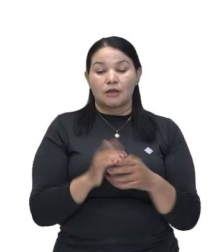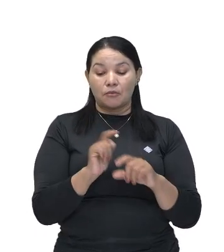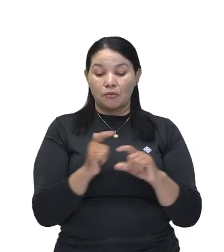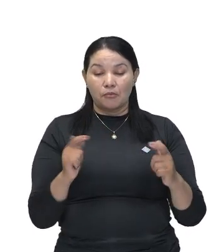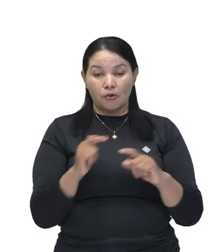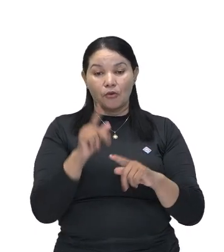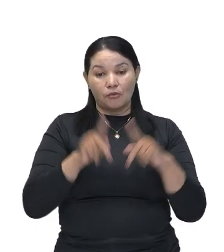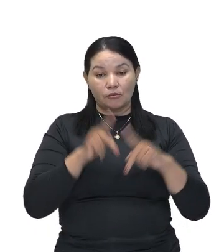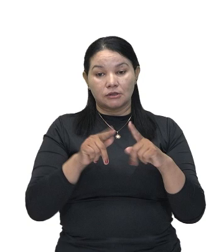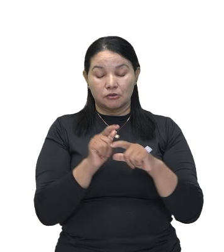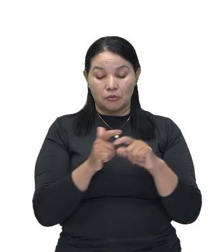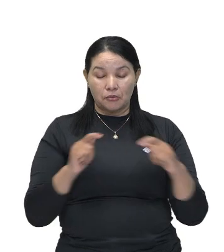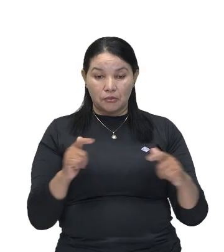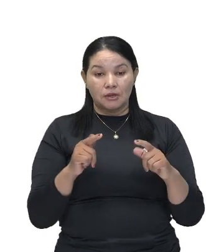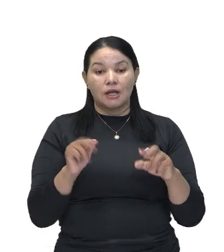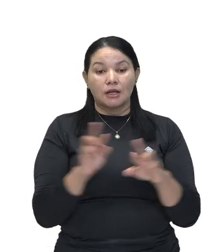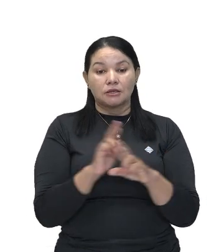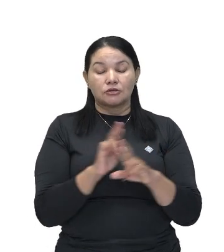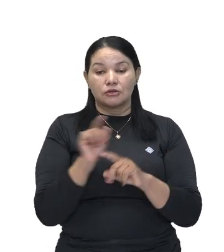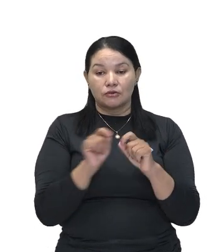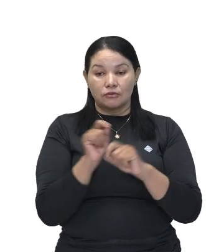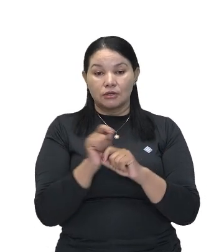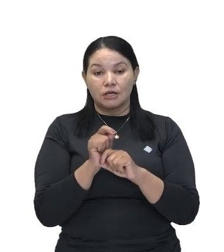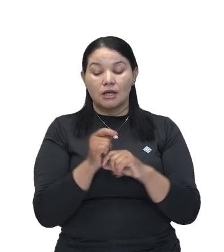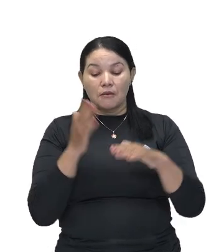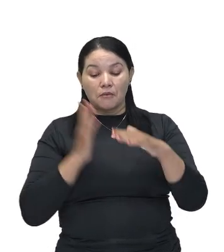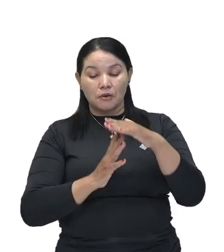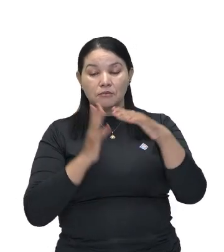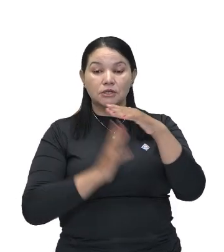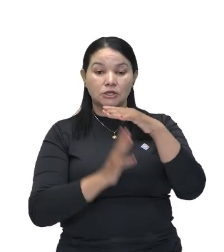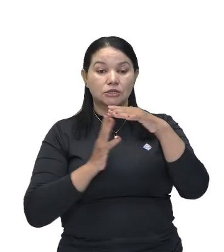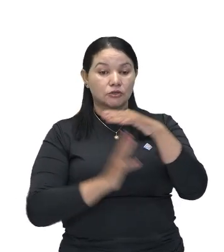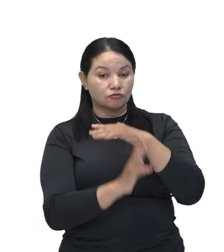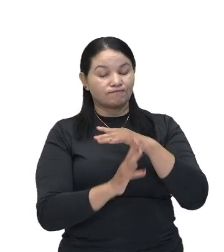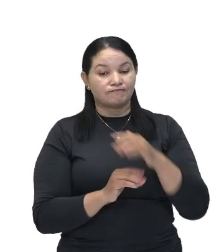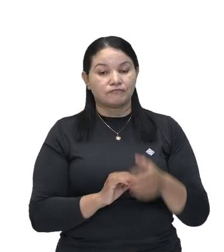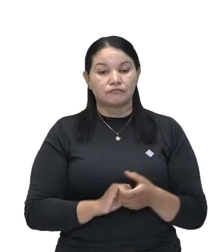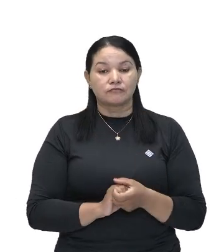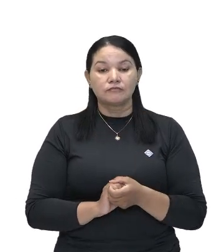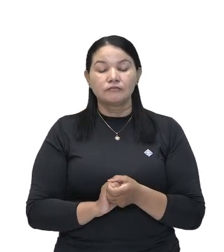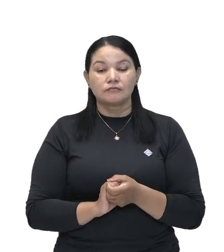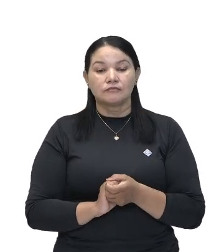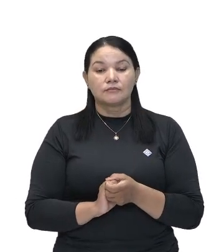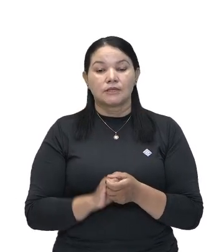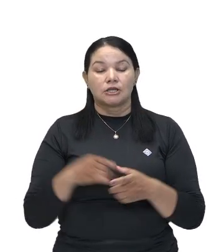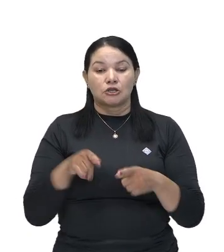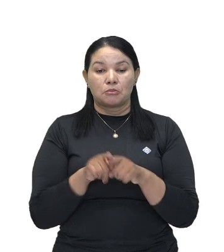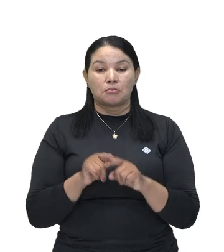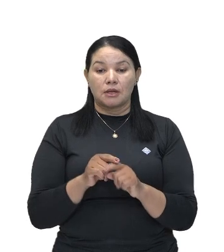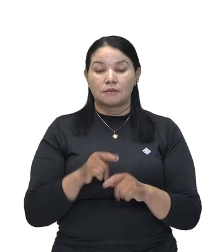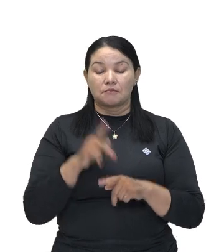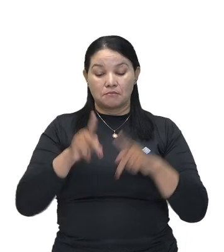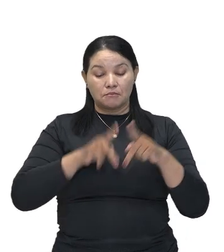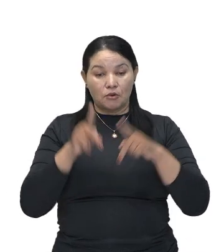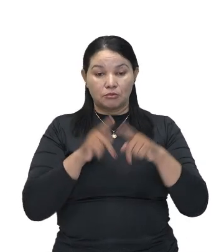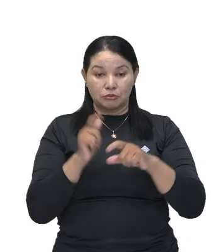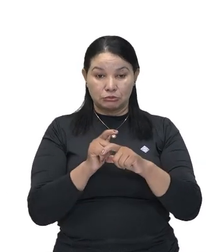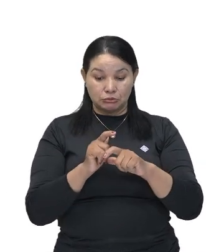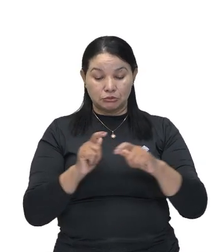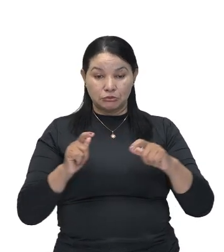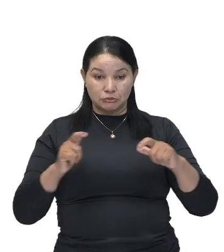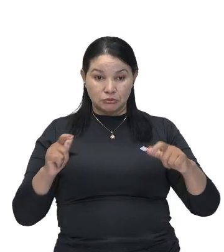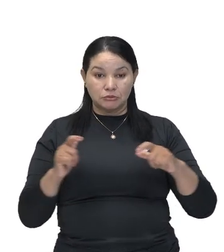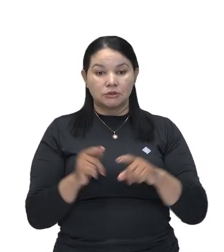está relacionado principalmente à chegada de imigrantes. Então, nós temos um crescimento aí estagnado